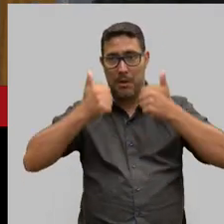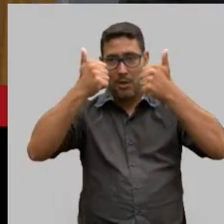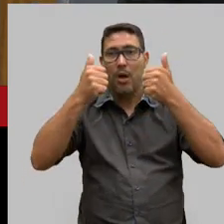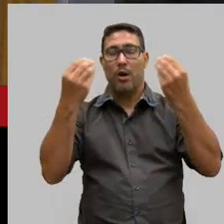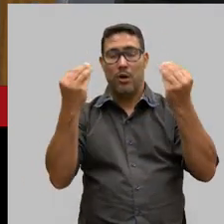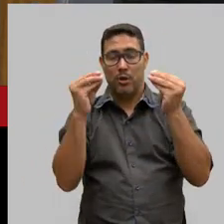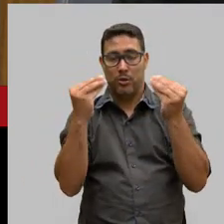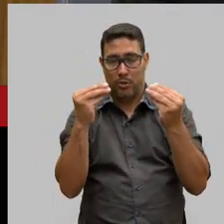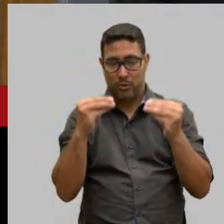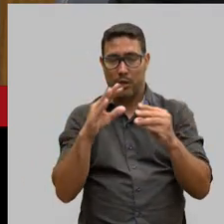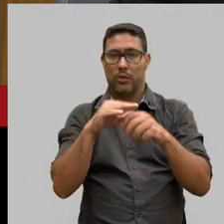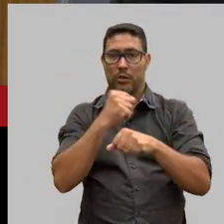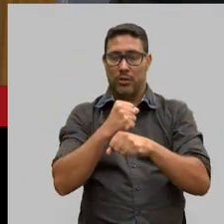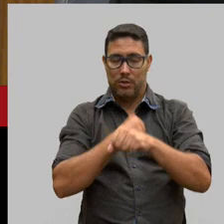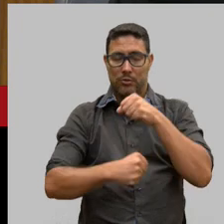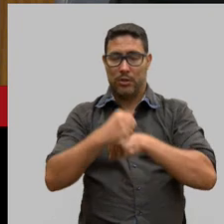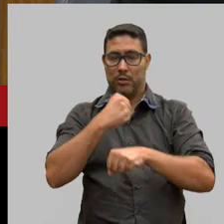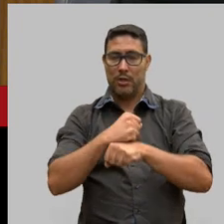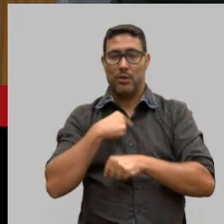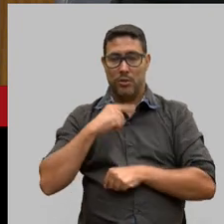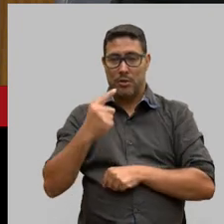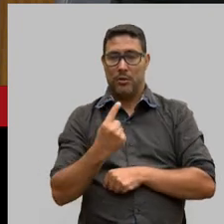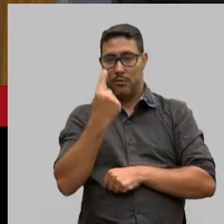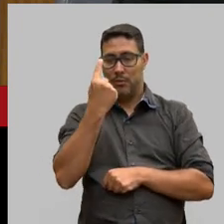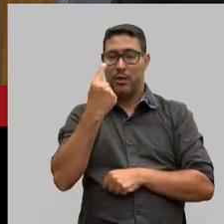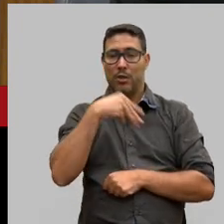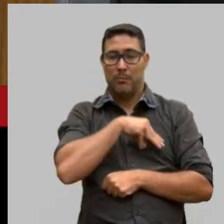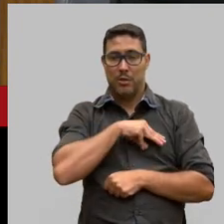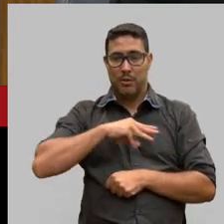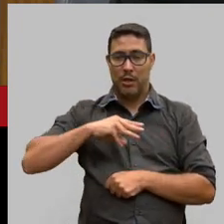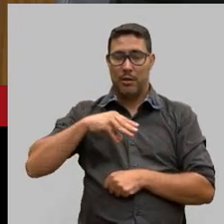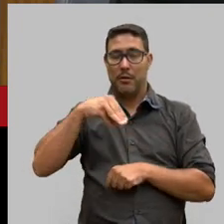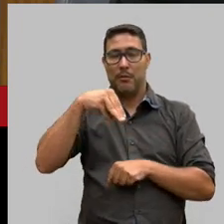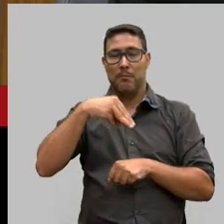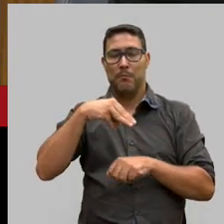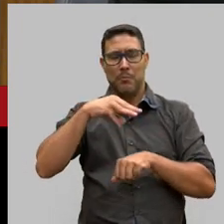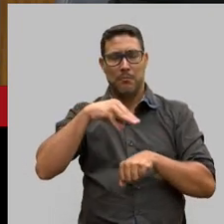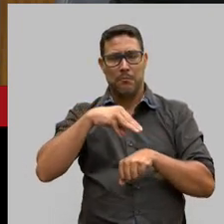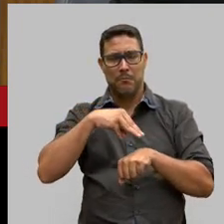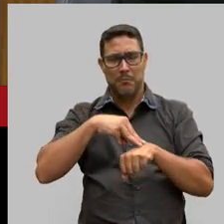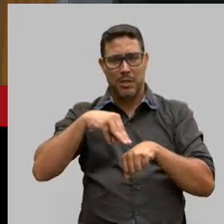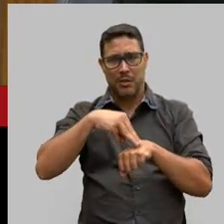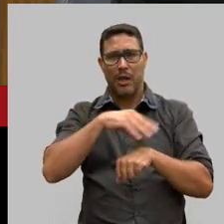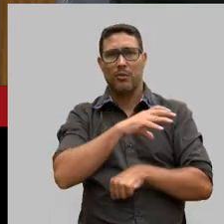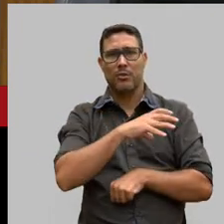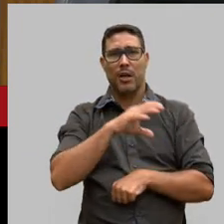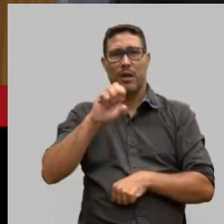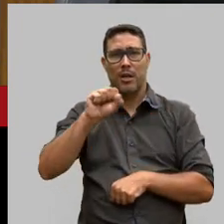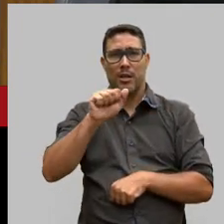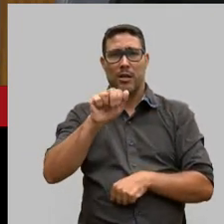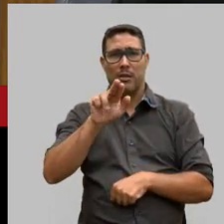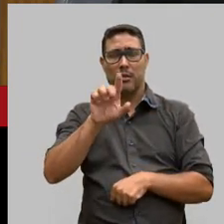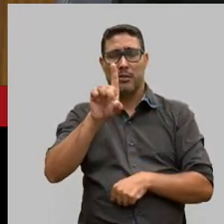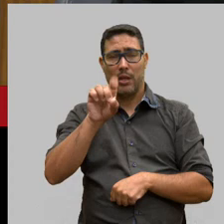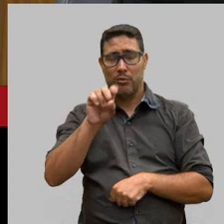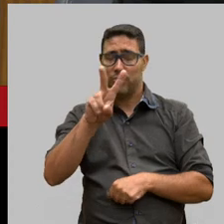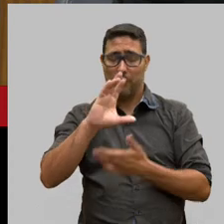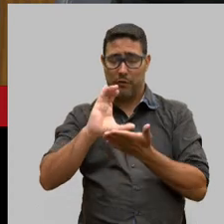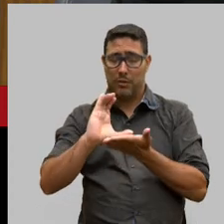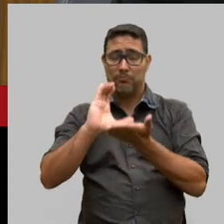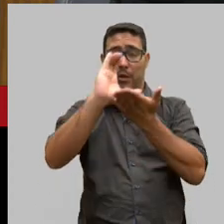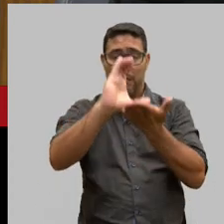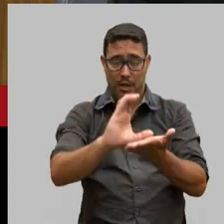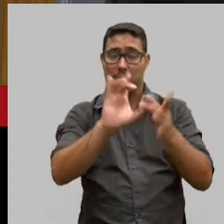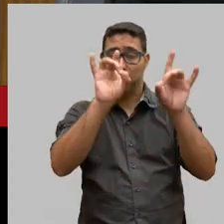passado se eu não me engano pela primeira vez o Ministério da Saúde destinou uma verba específica para pr pra comunidade autista né